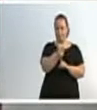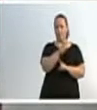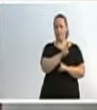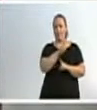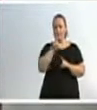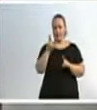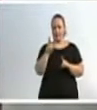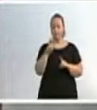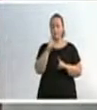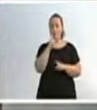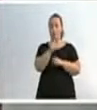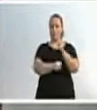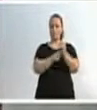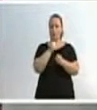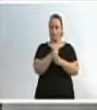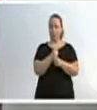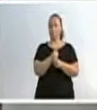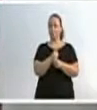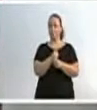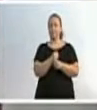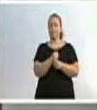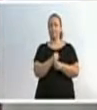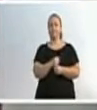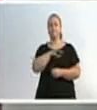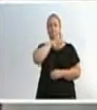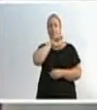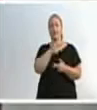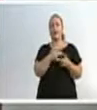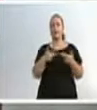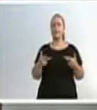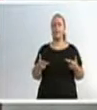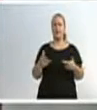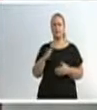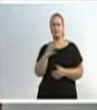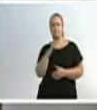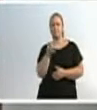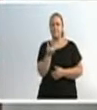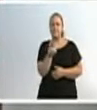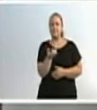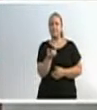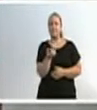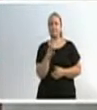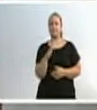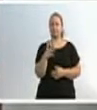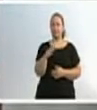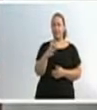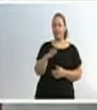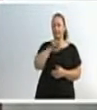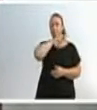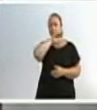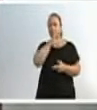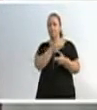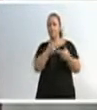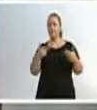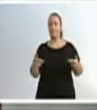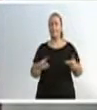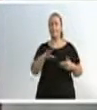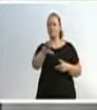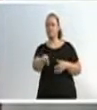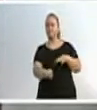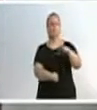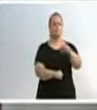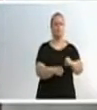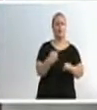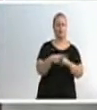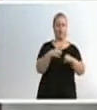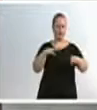R$ 270 mil anuais. Os animais, entram aproximadamente 600 animais lá, que são pegos de questões de rua, de acidente,